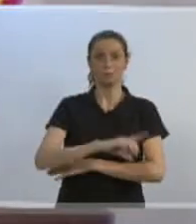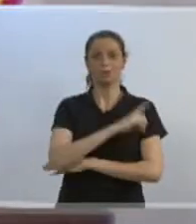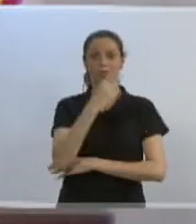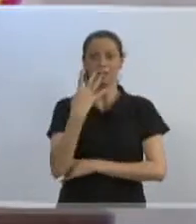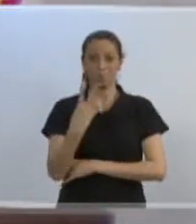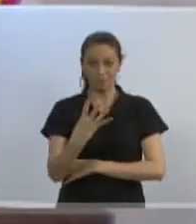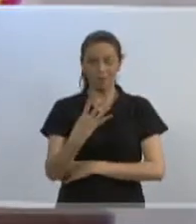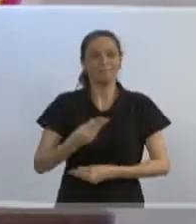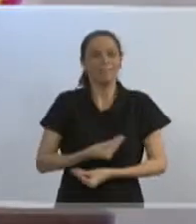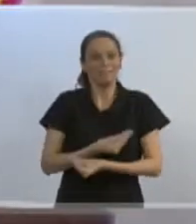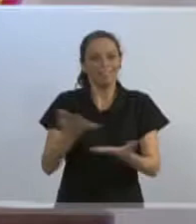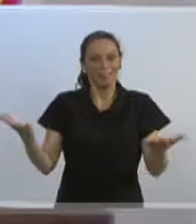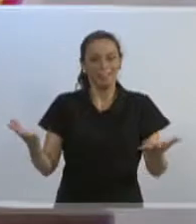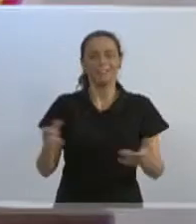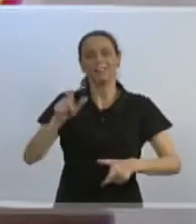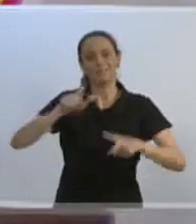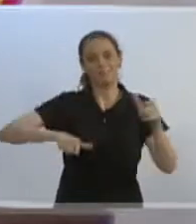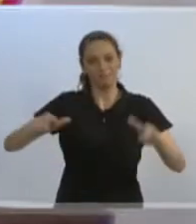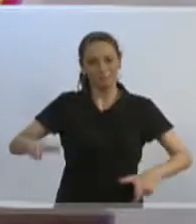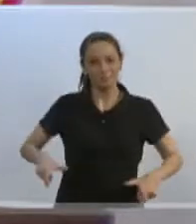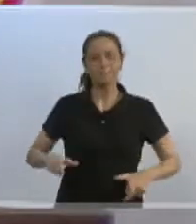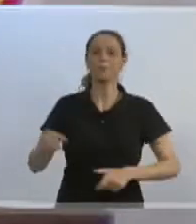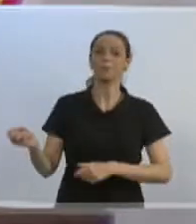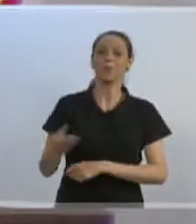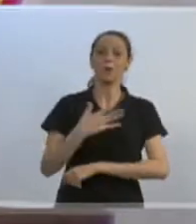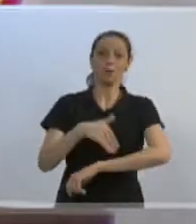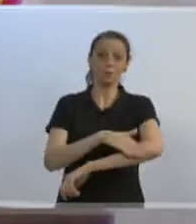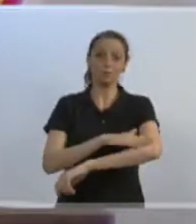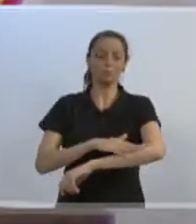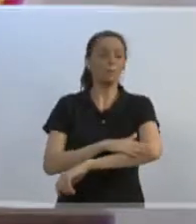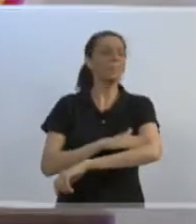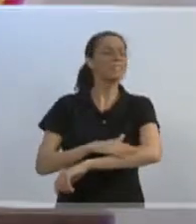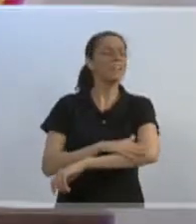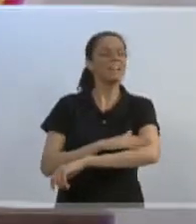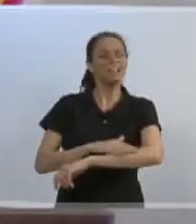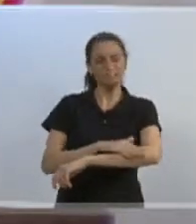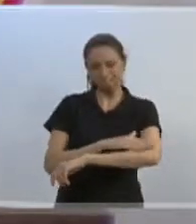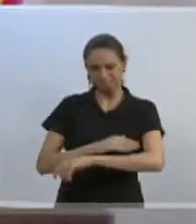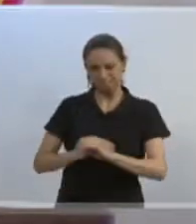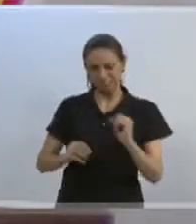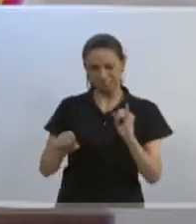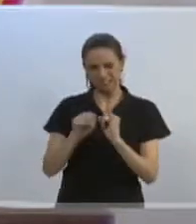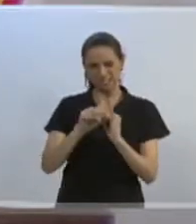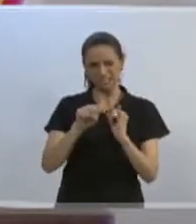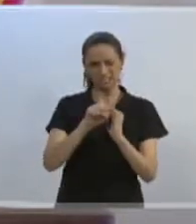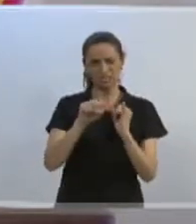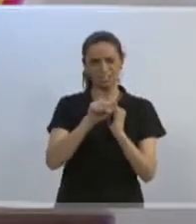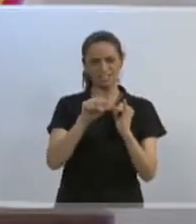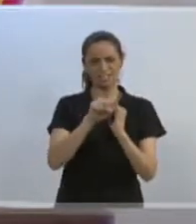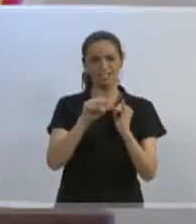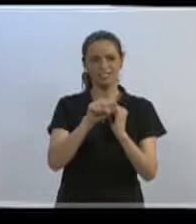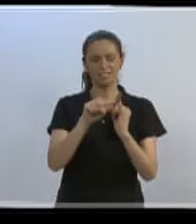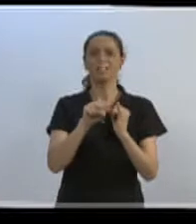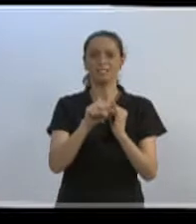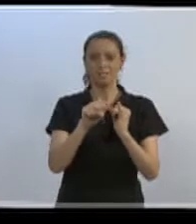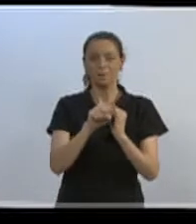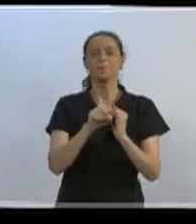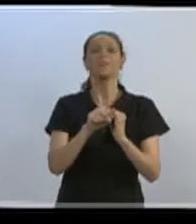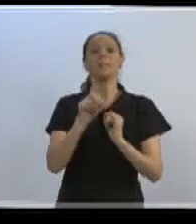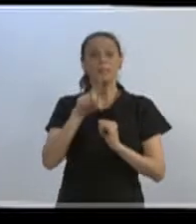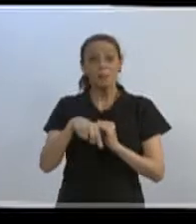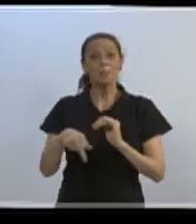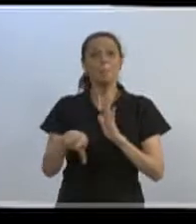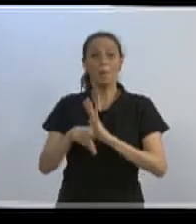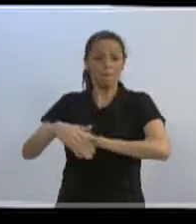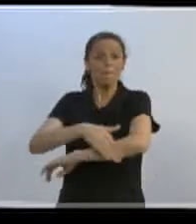entregue à comunidade a mais nova área de lazer no bairro Topava Seca, na esquina da rua Engenheiro Paulo Werner com a rua Almirante Barroso, denominada